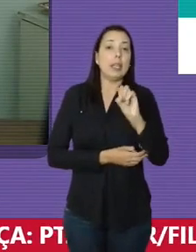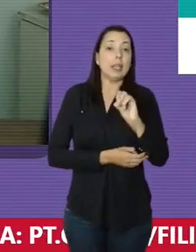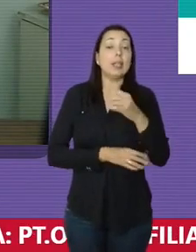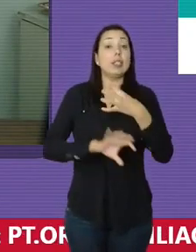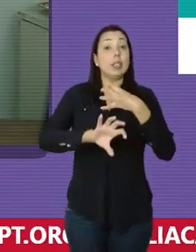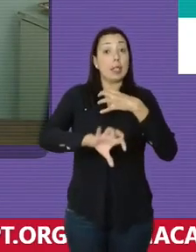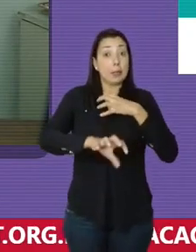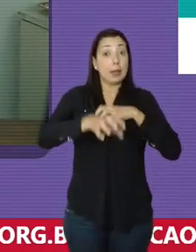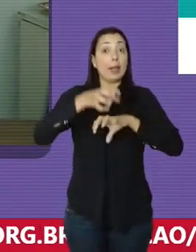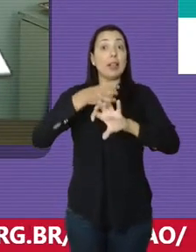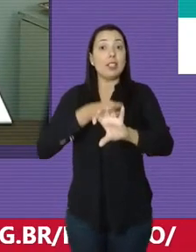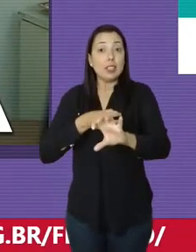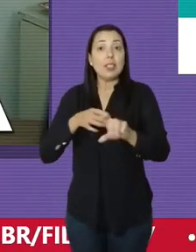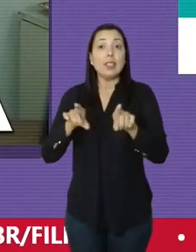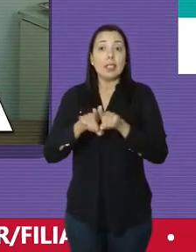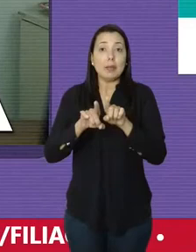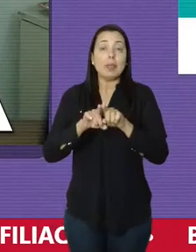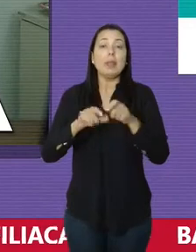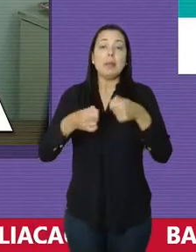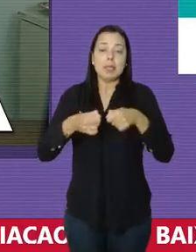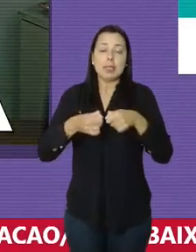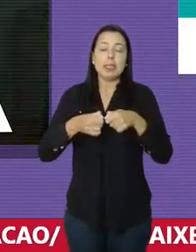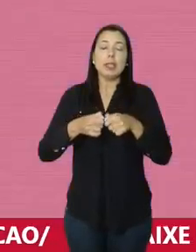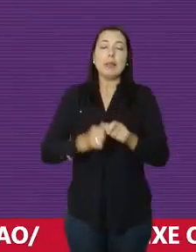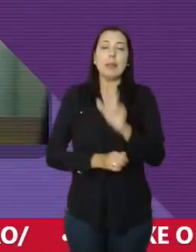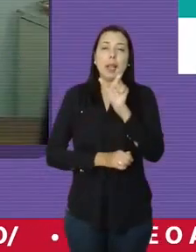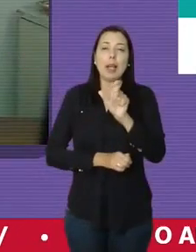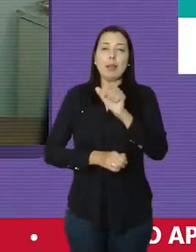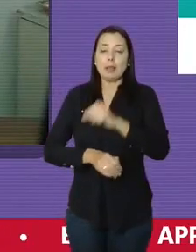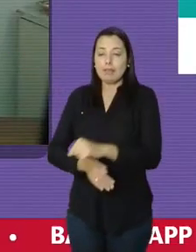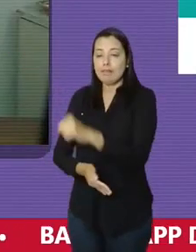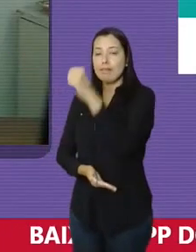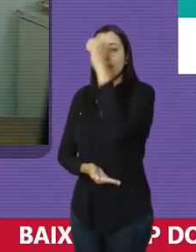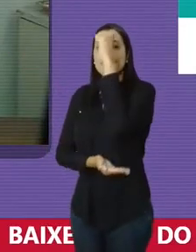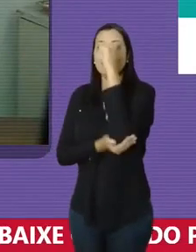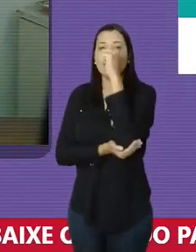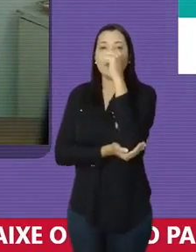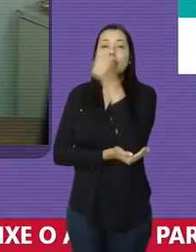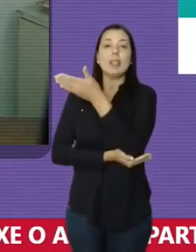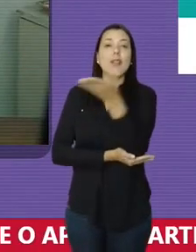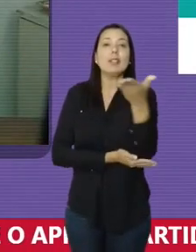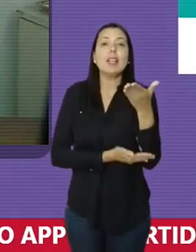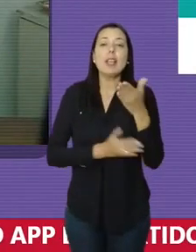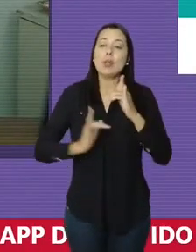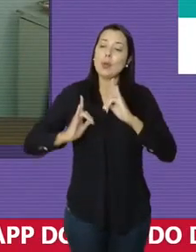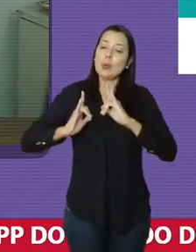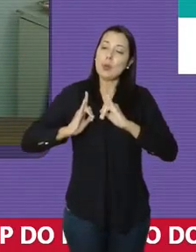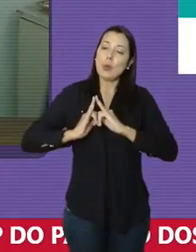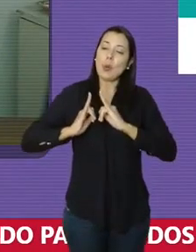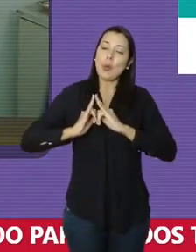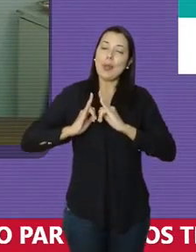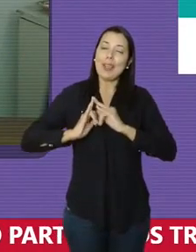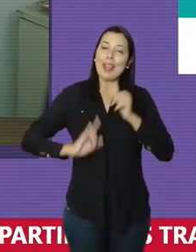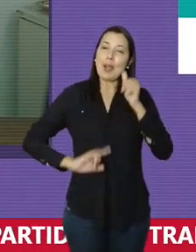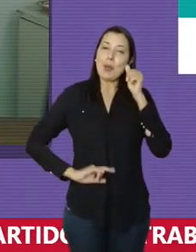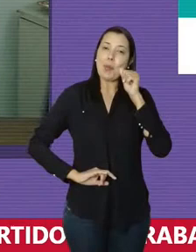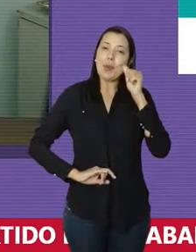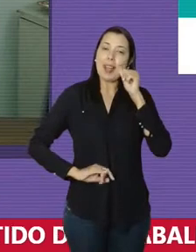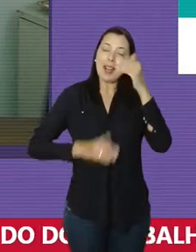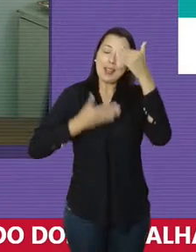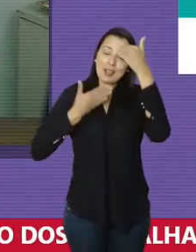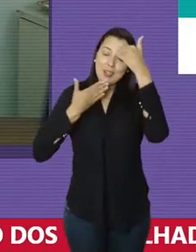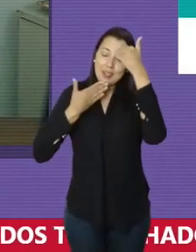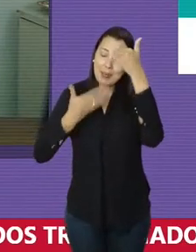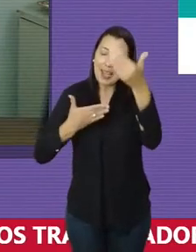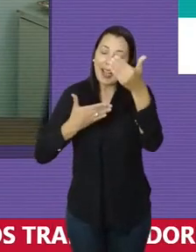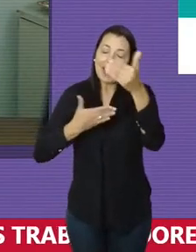empatia e sororidade devem se traduzir em resistência. Queridas companheiras, queridas mulheres, muito